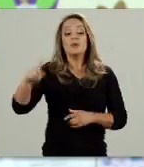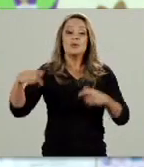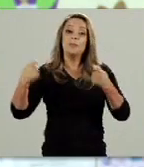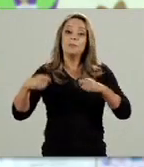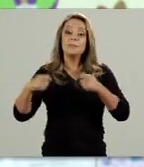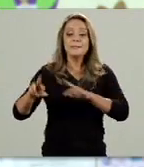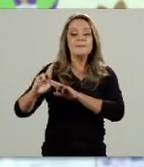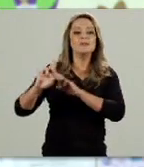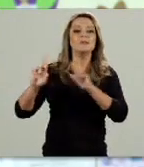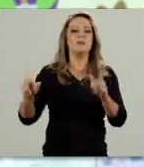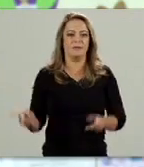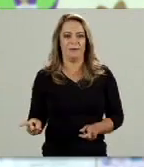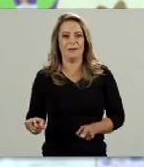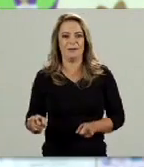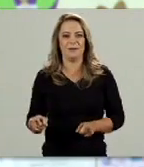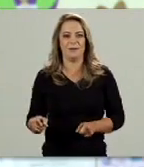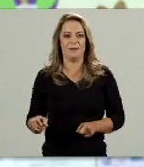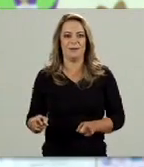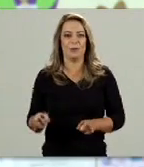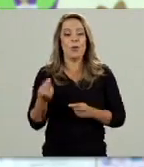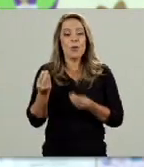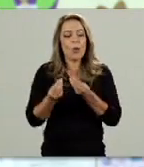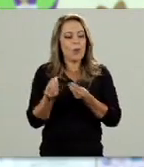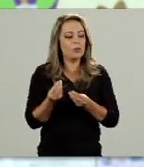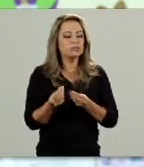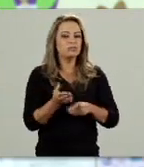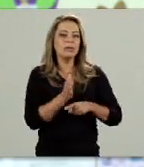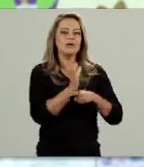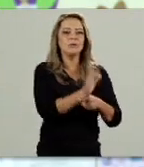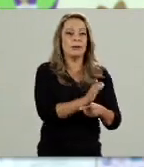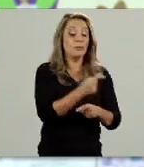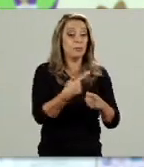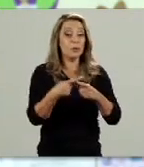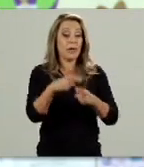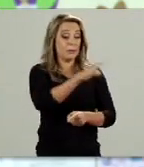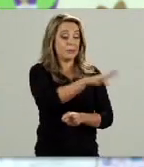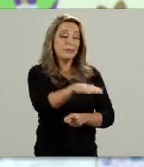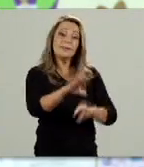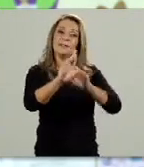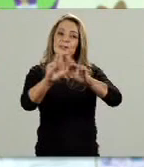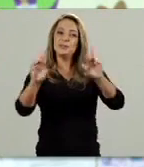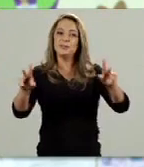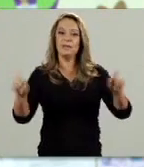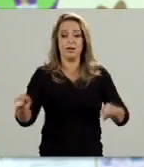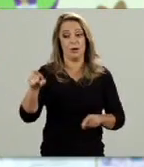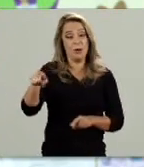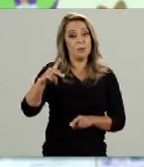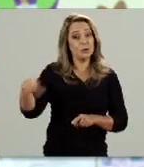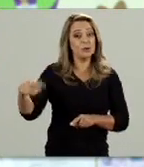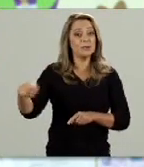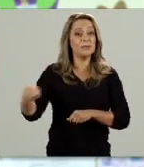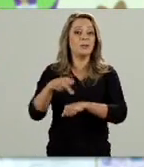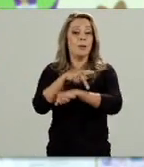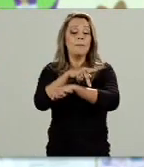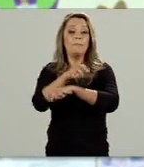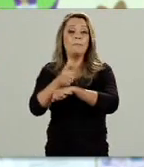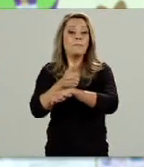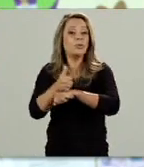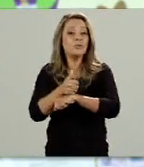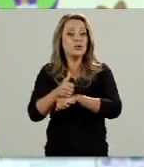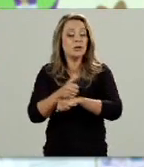O professor tem que ter um diferencial na questão da abordagem à diversidade. Então ele tem que ser um profissional que